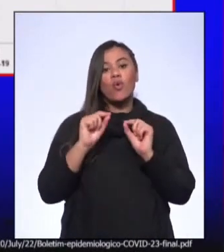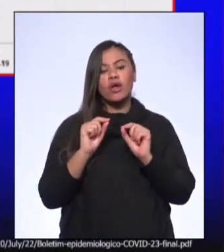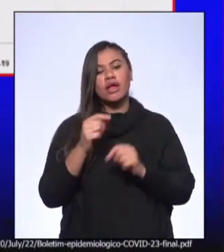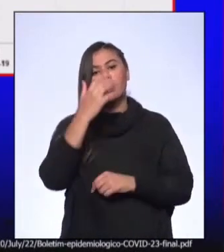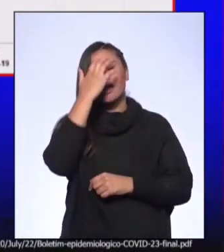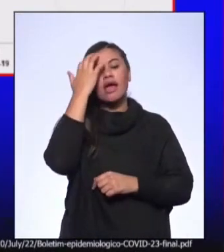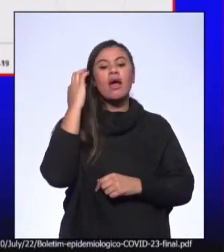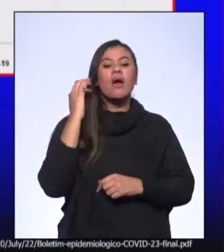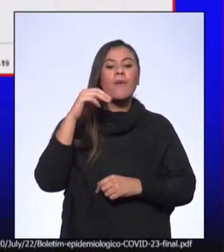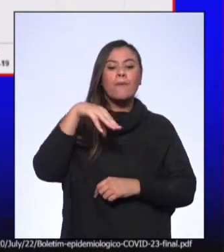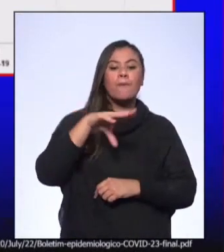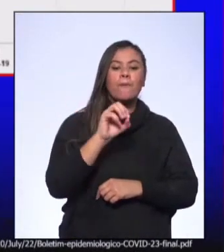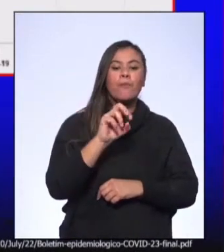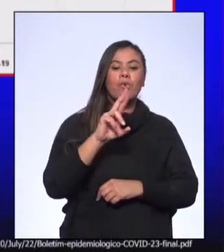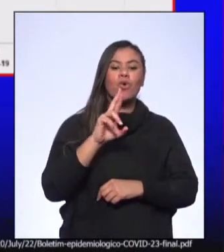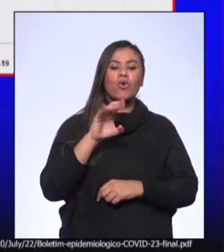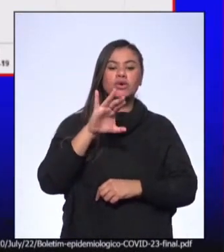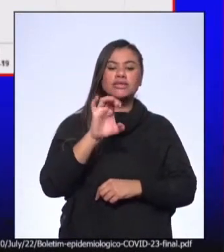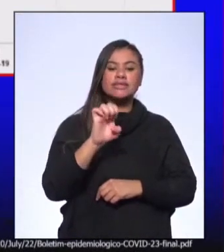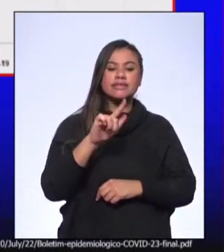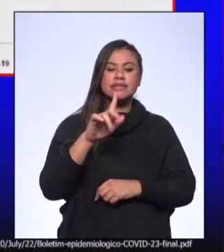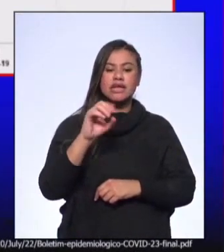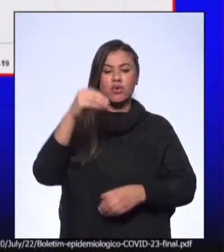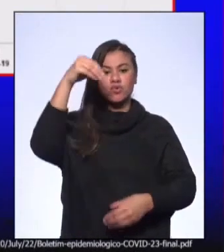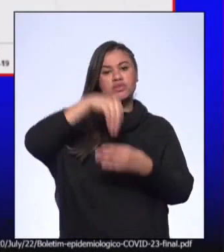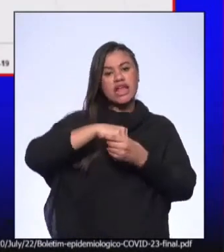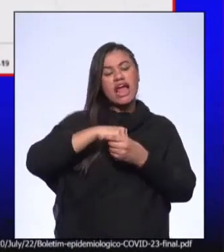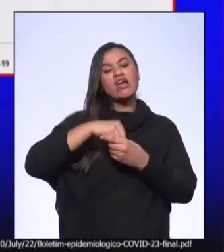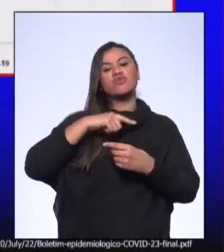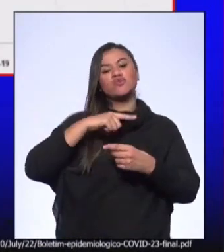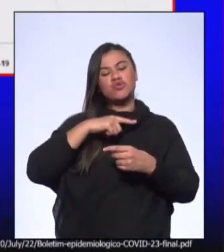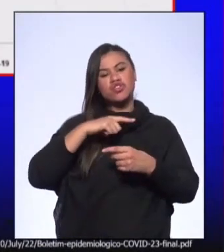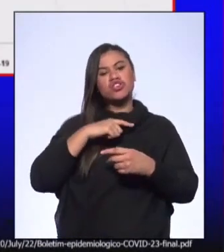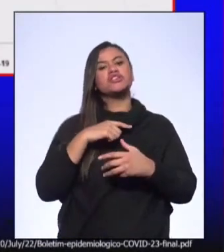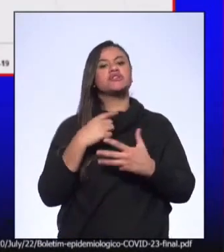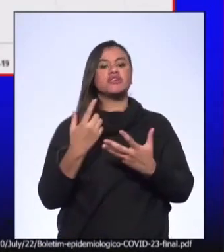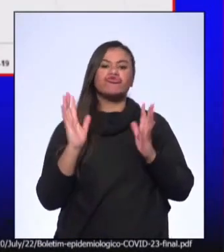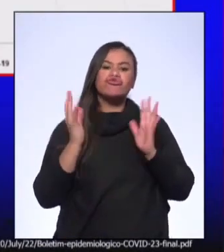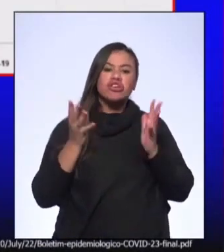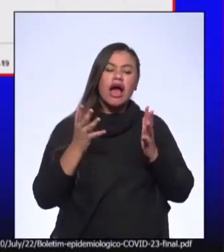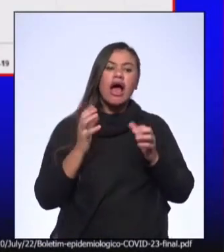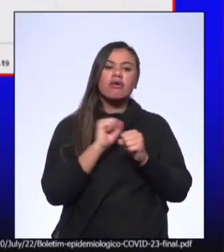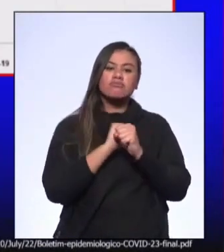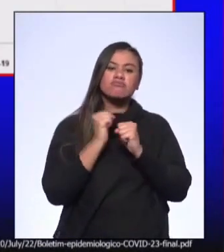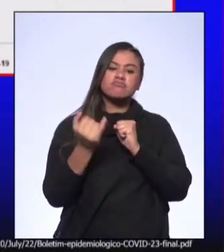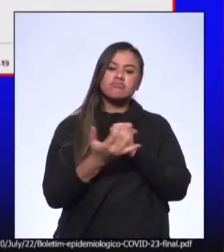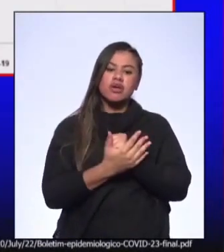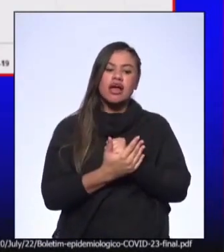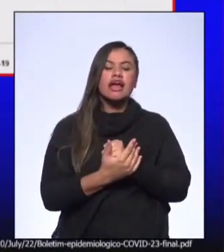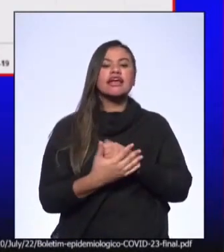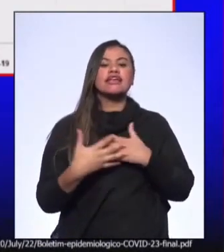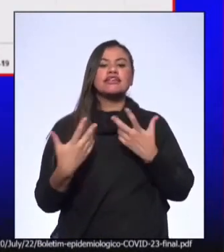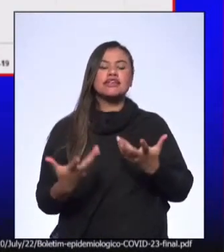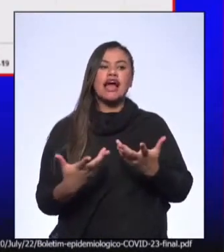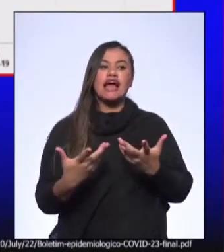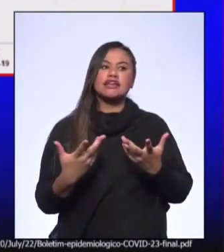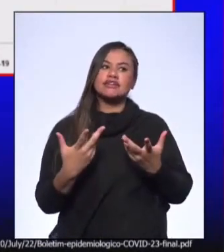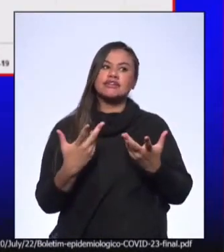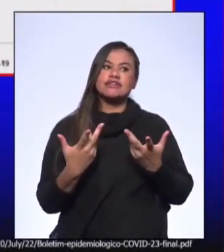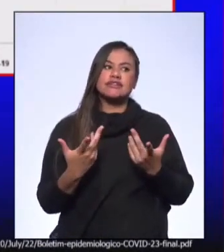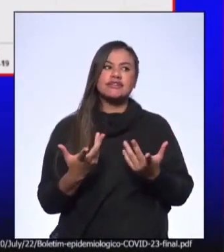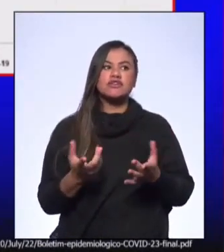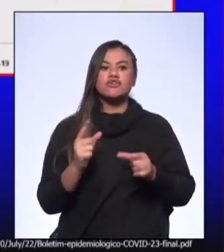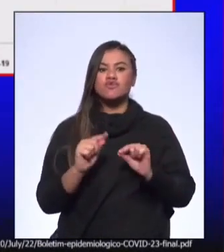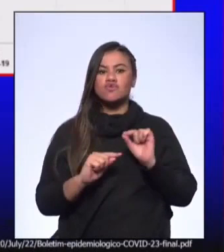entre morcegos e que acabou, pelas condições, vamos dizer, vigentes ali,